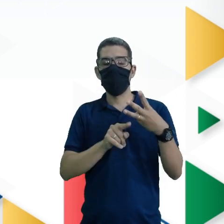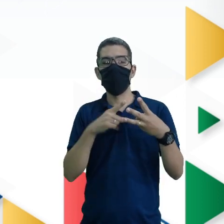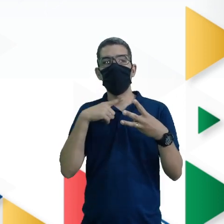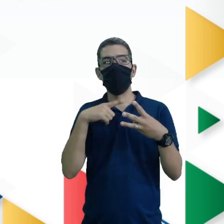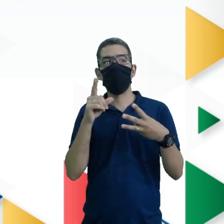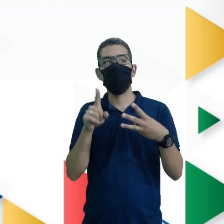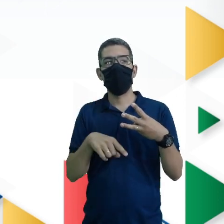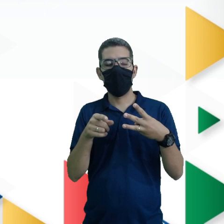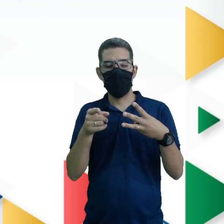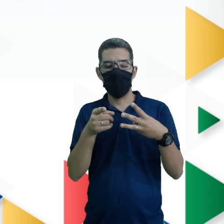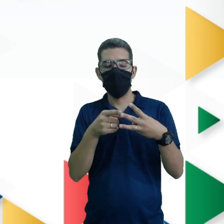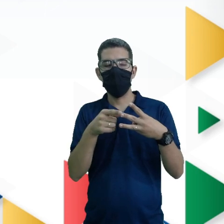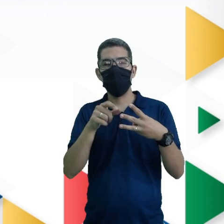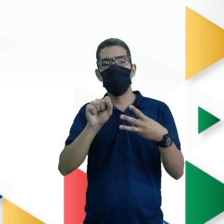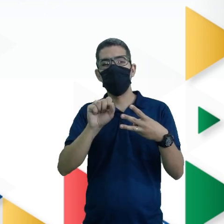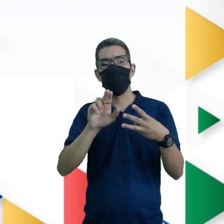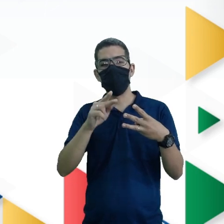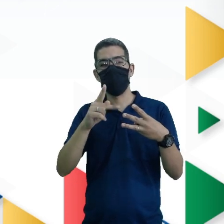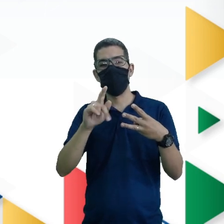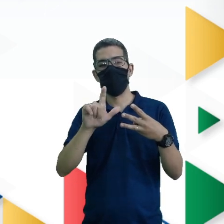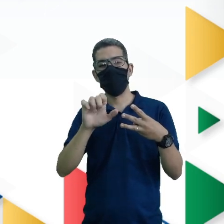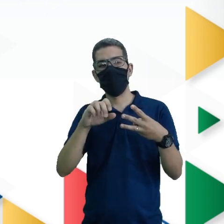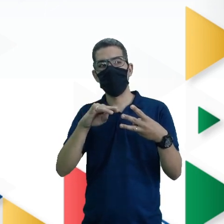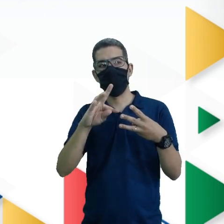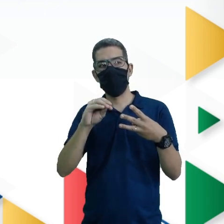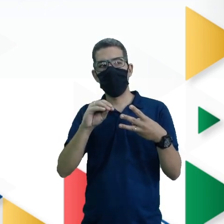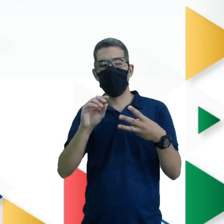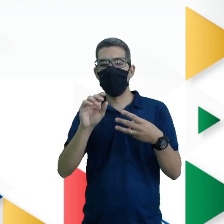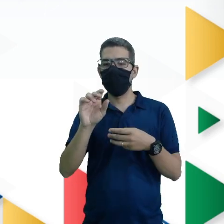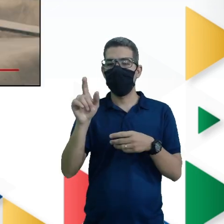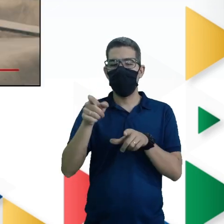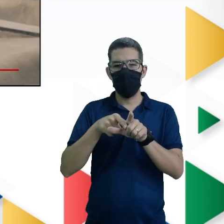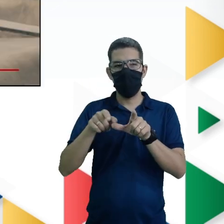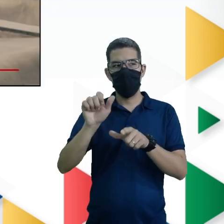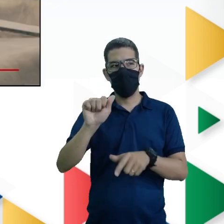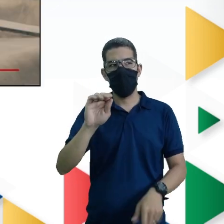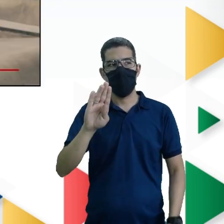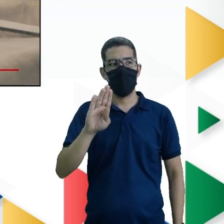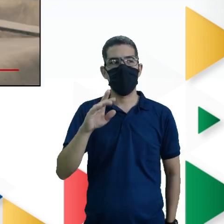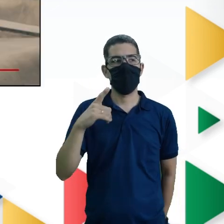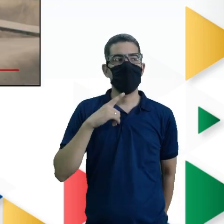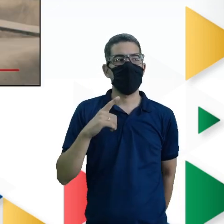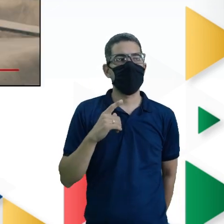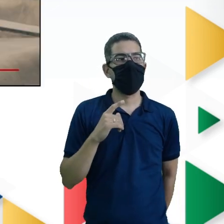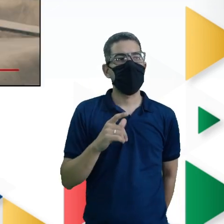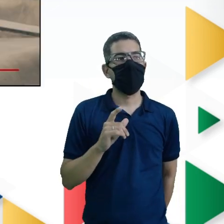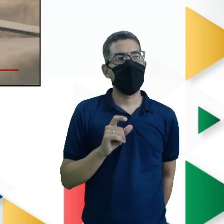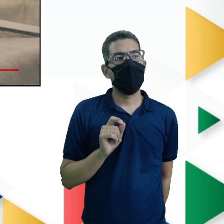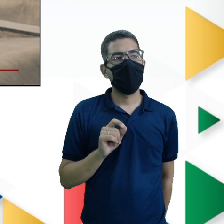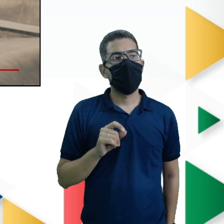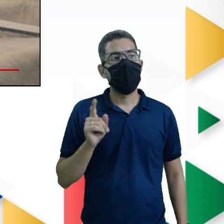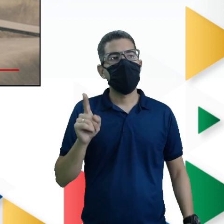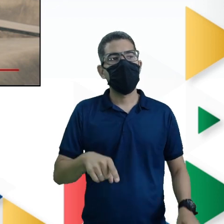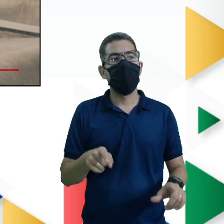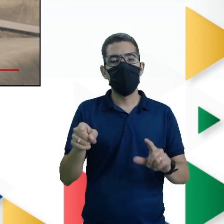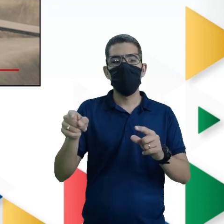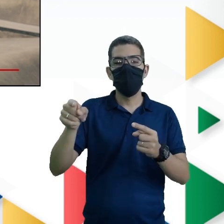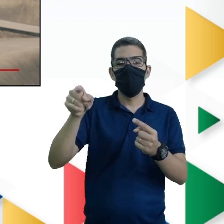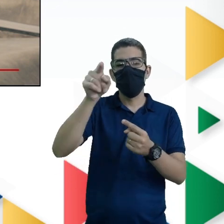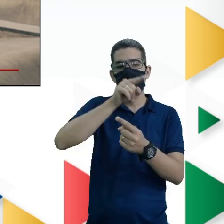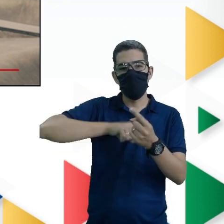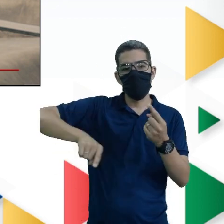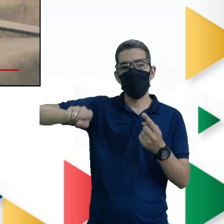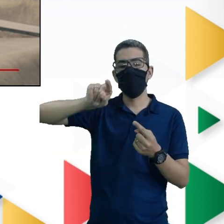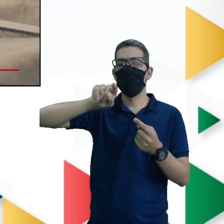o suplemento desse ângulo AB, tá bom? Saindo dele a gente vai para giro ou rotação.